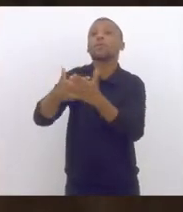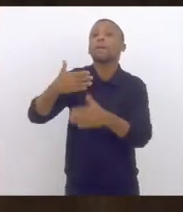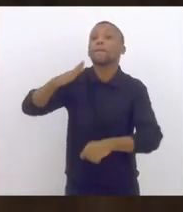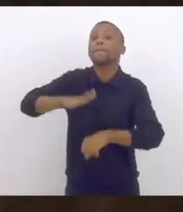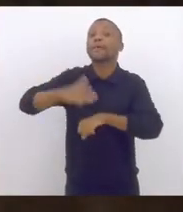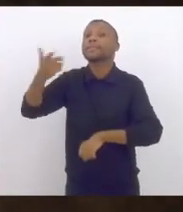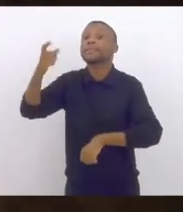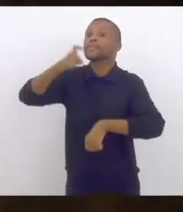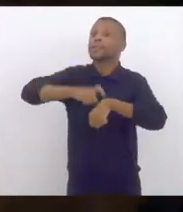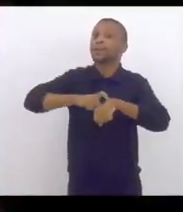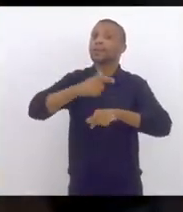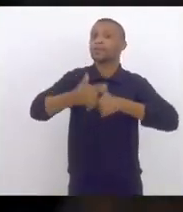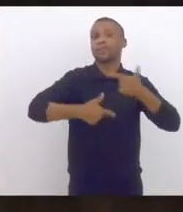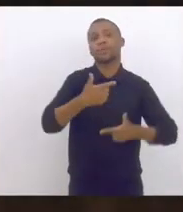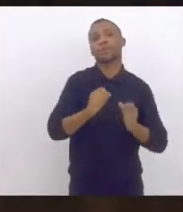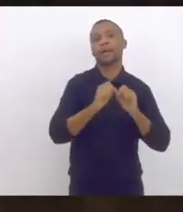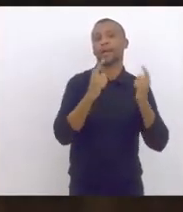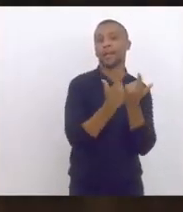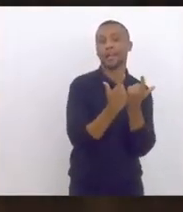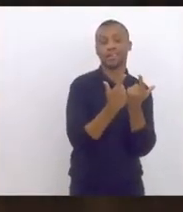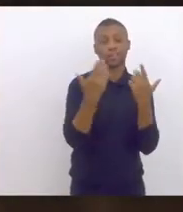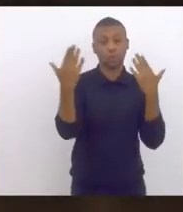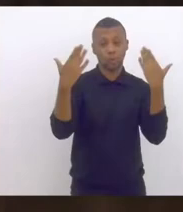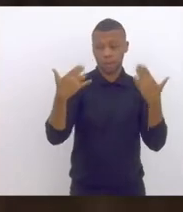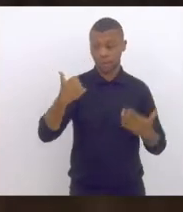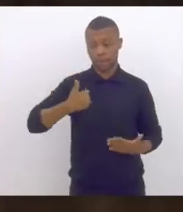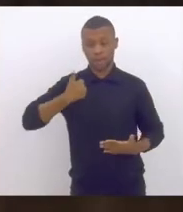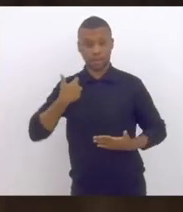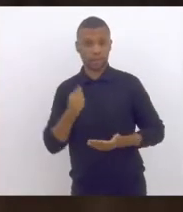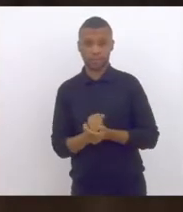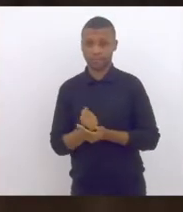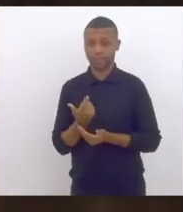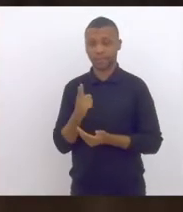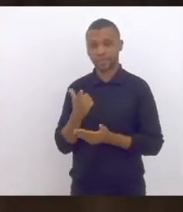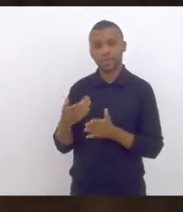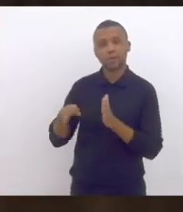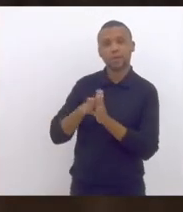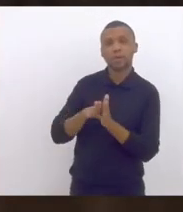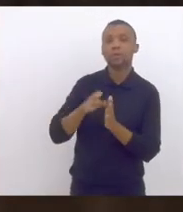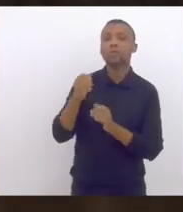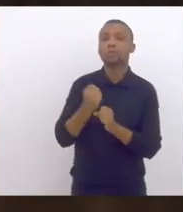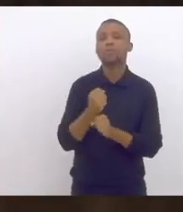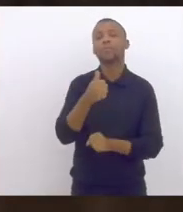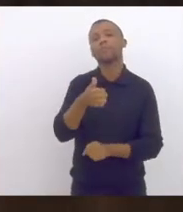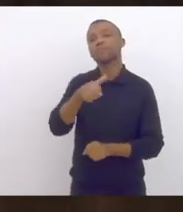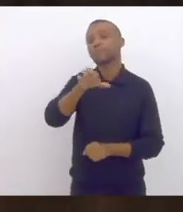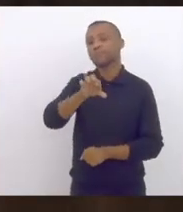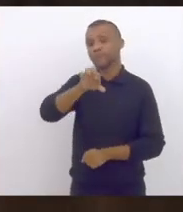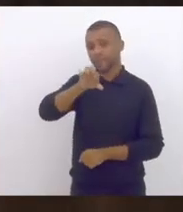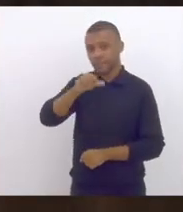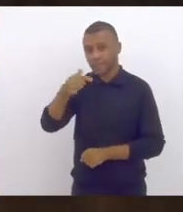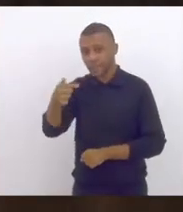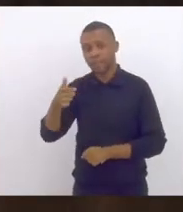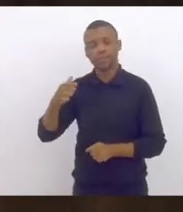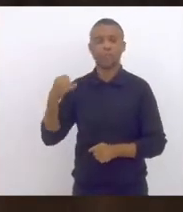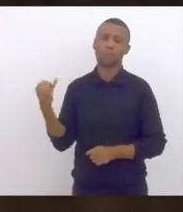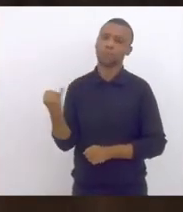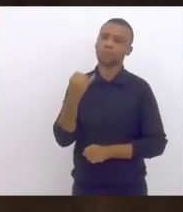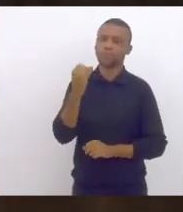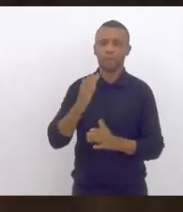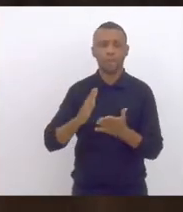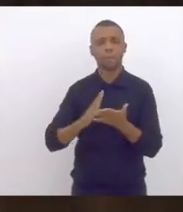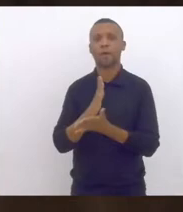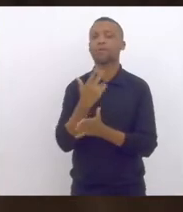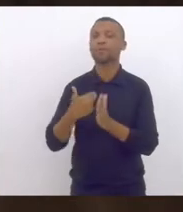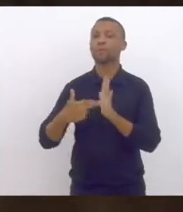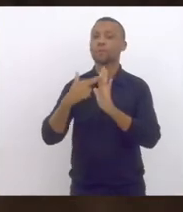tenho de idade. Ele chegou aqui em 1987, foi fundamental para a aprovação do regimento